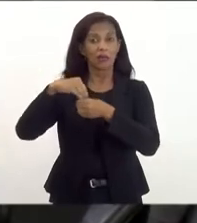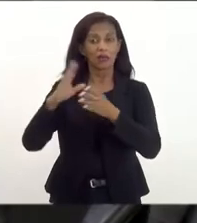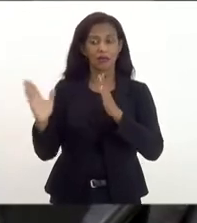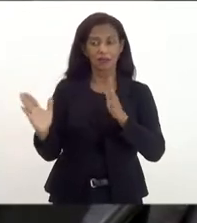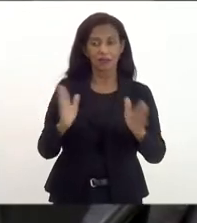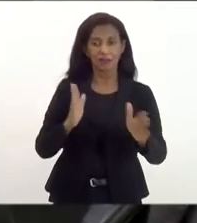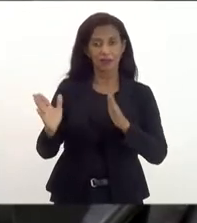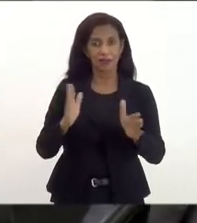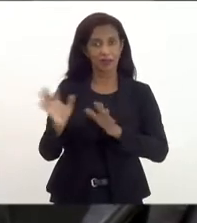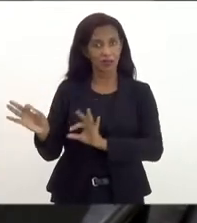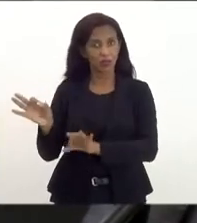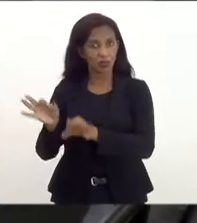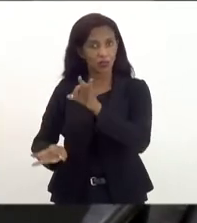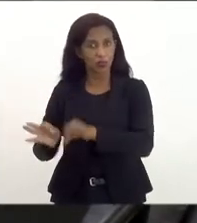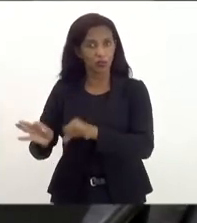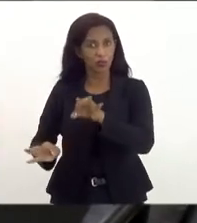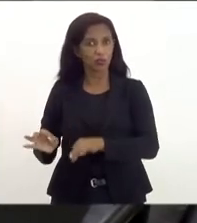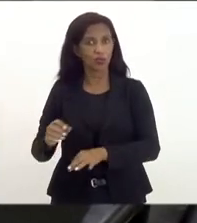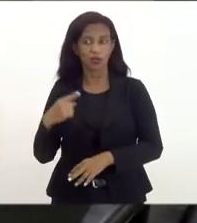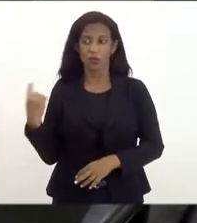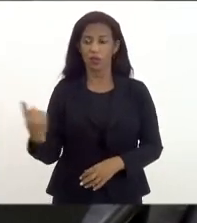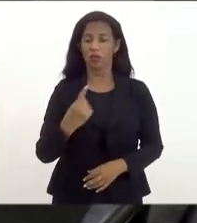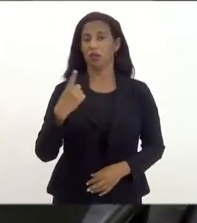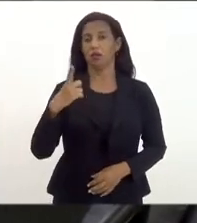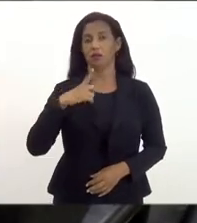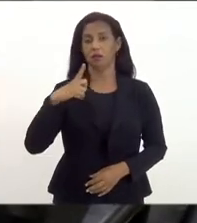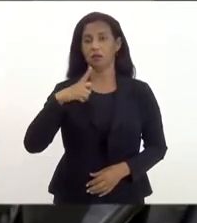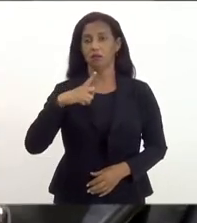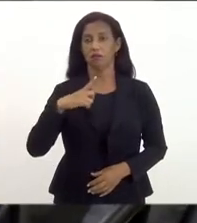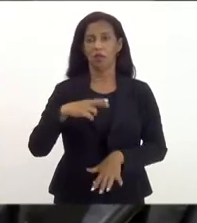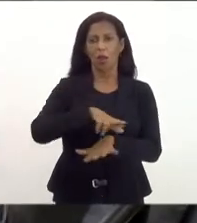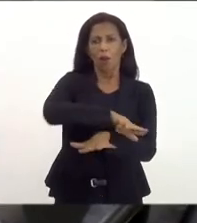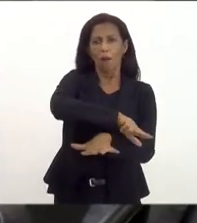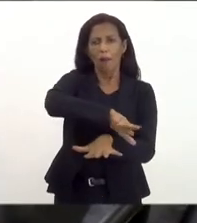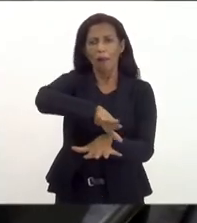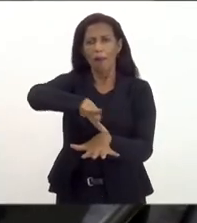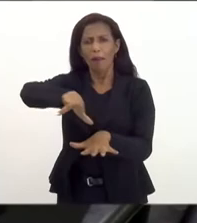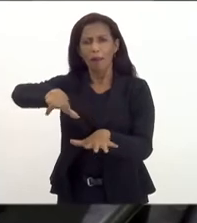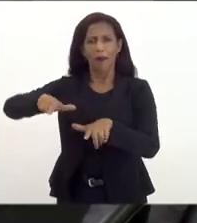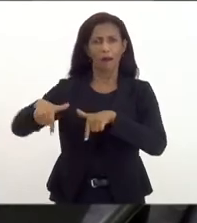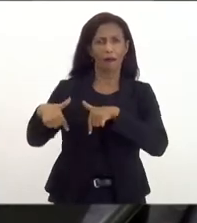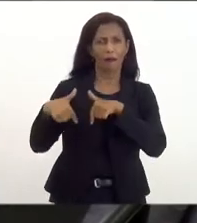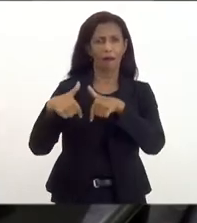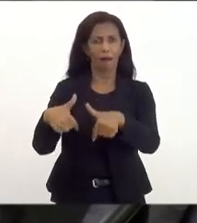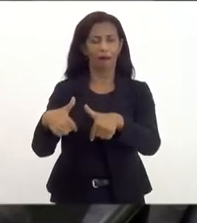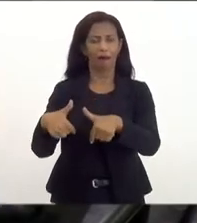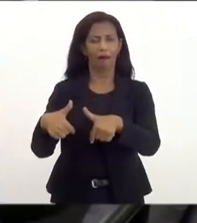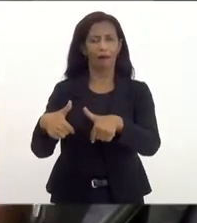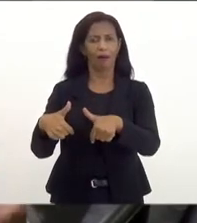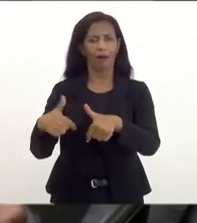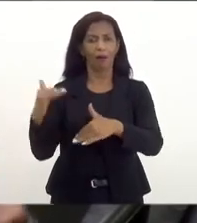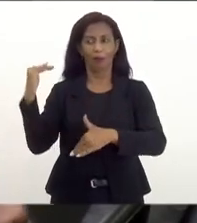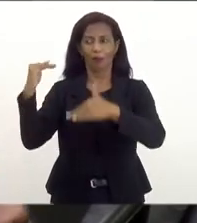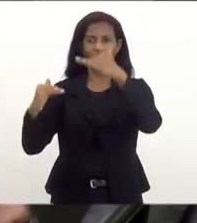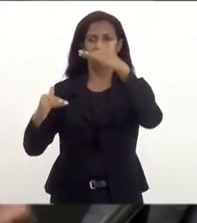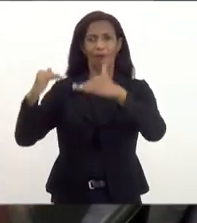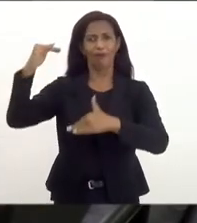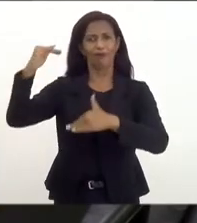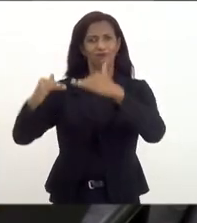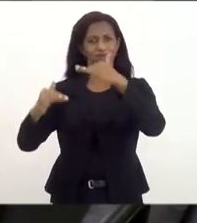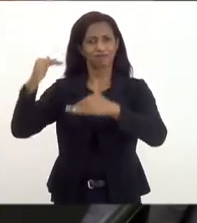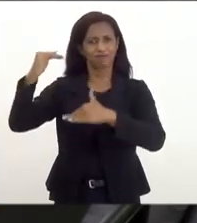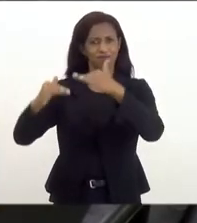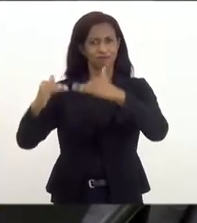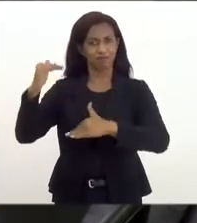ações judiciais a gente tem em diversas ações com diversos graus de maturidade